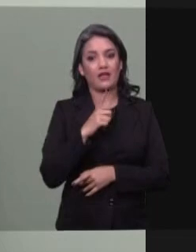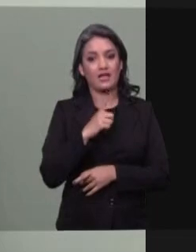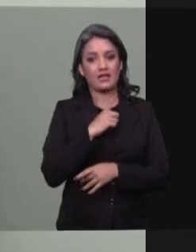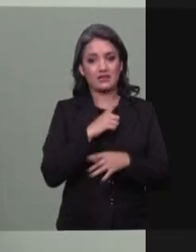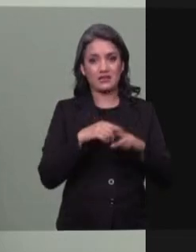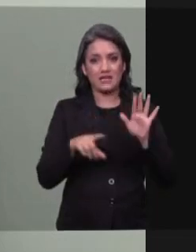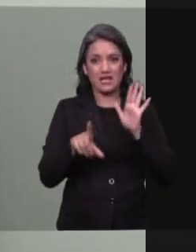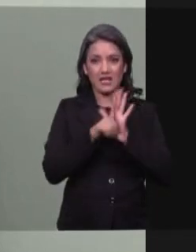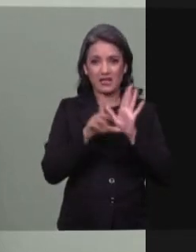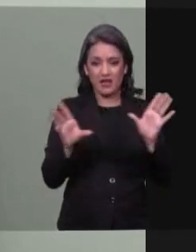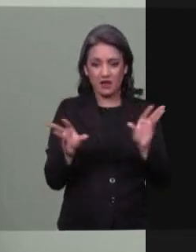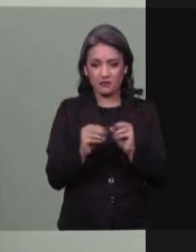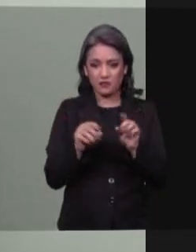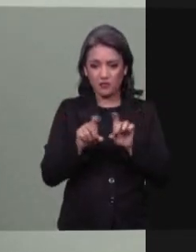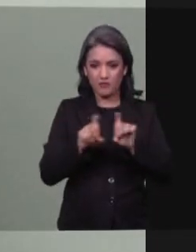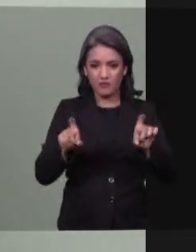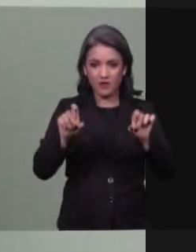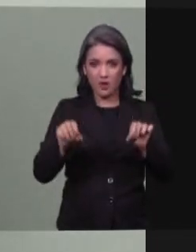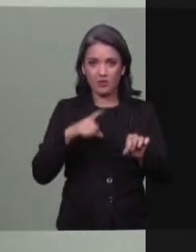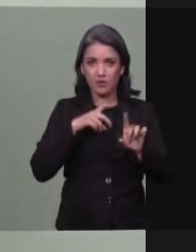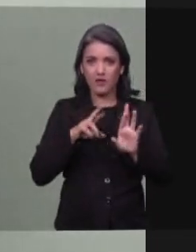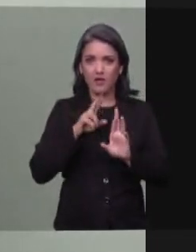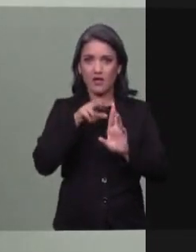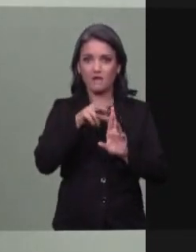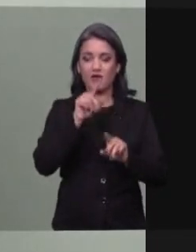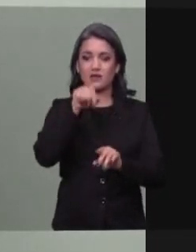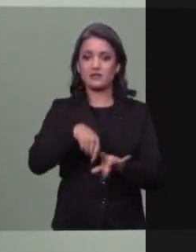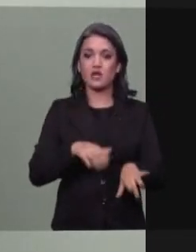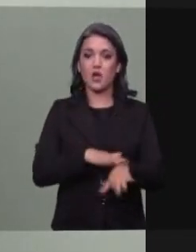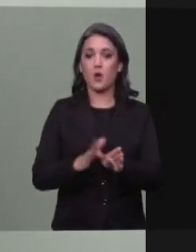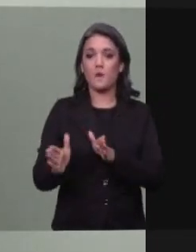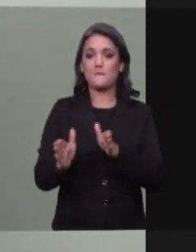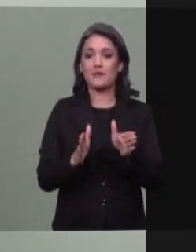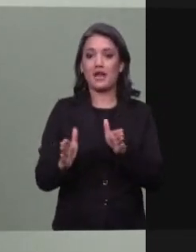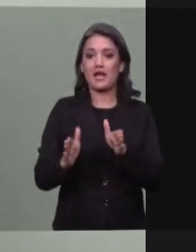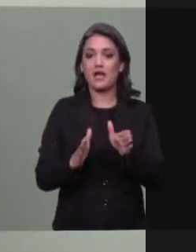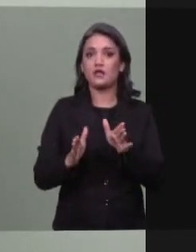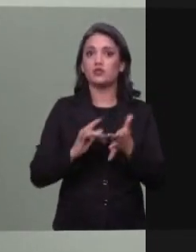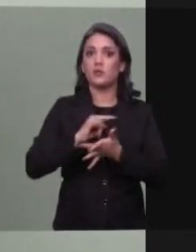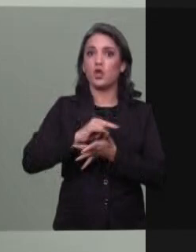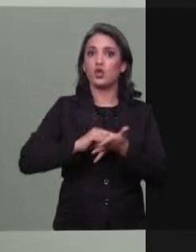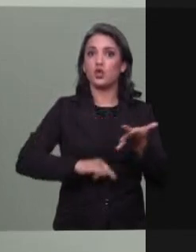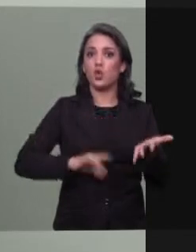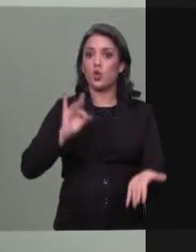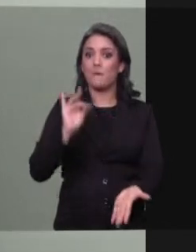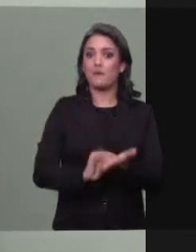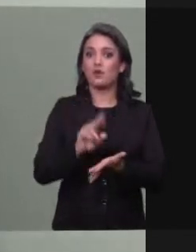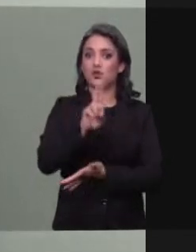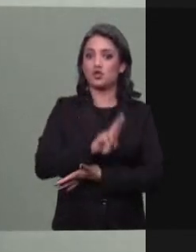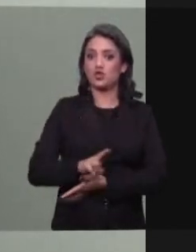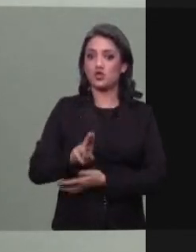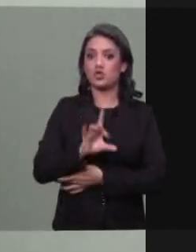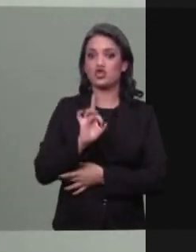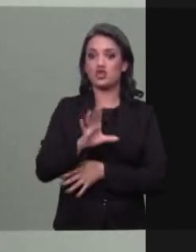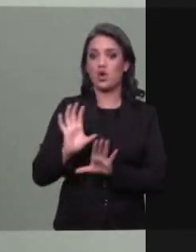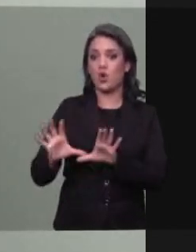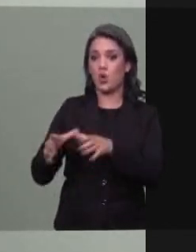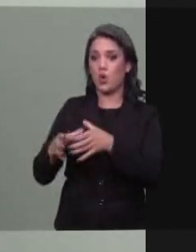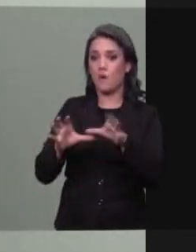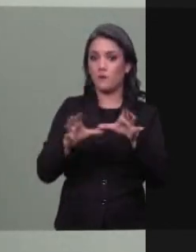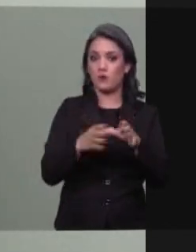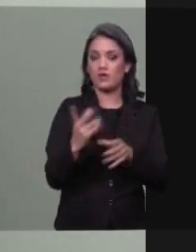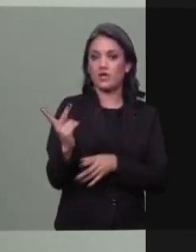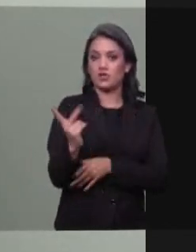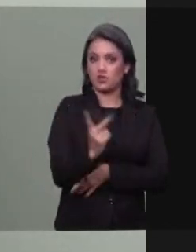lei haver uma referência, trata das, do prazo para concessões de direito real de uso para as comunidades